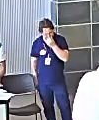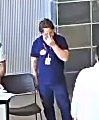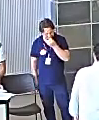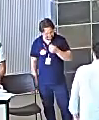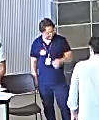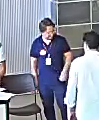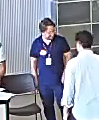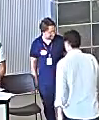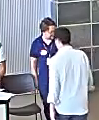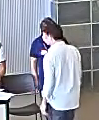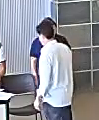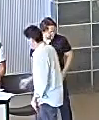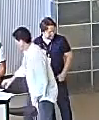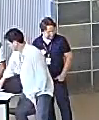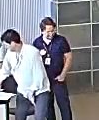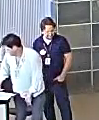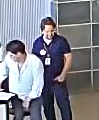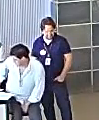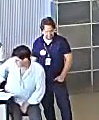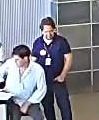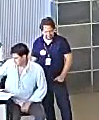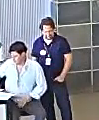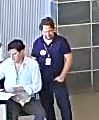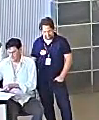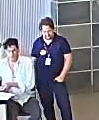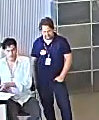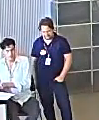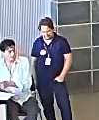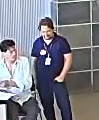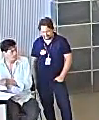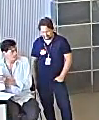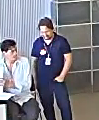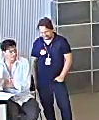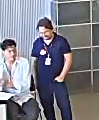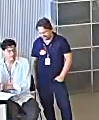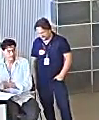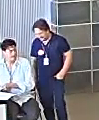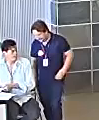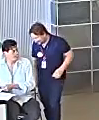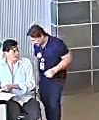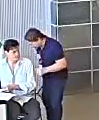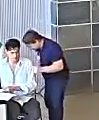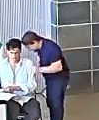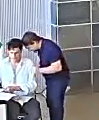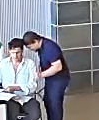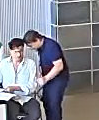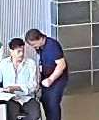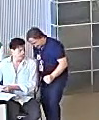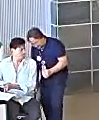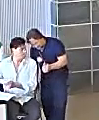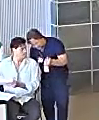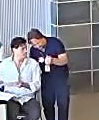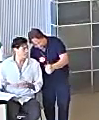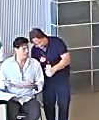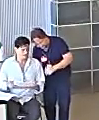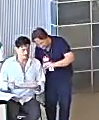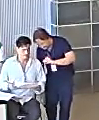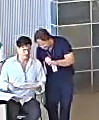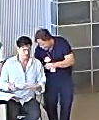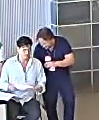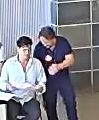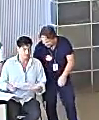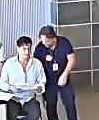entrevista porque quando a gente estava falando quando ela estava falando não tinha ninguém dando entrevista não por favor a gente vê aqui para